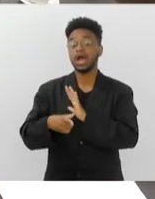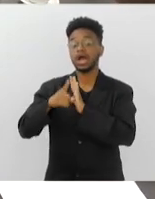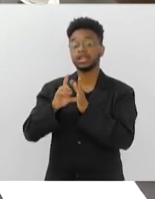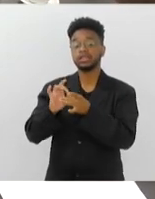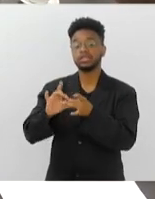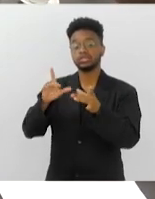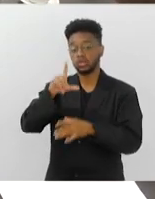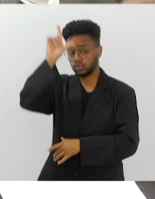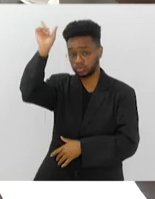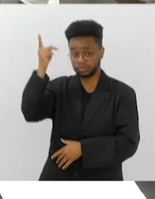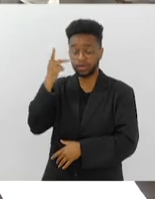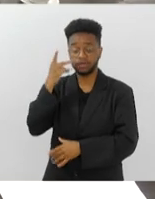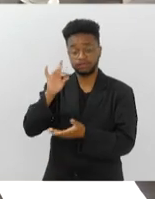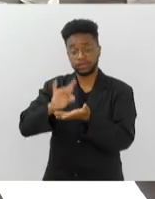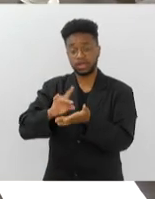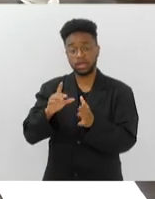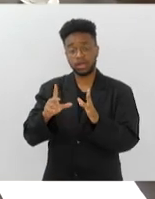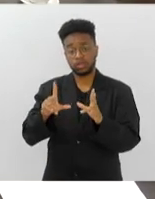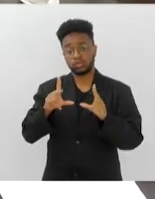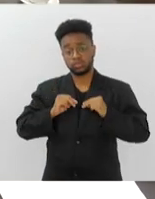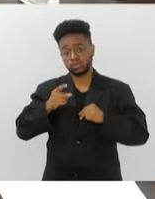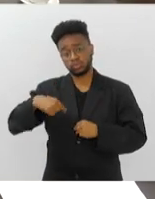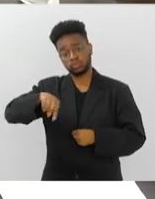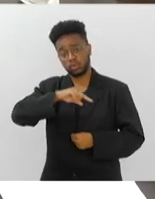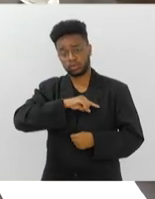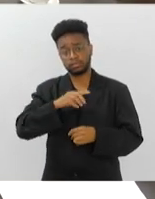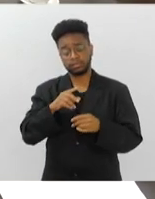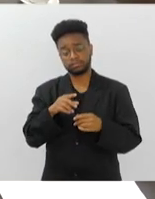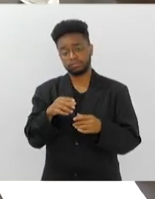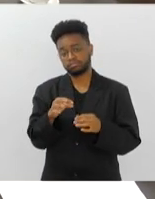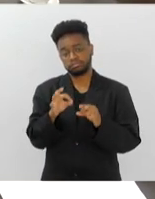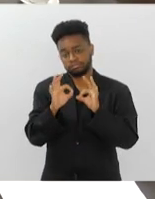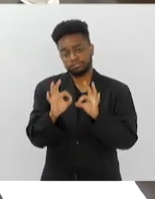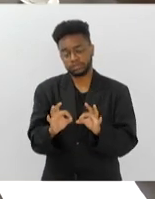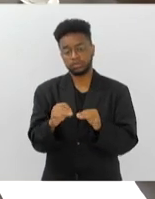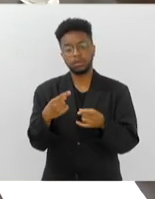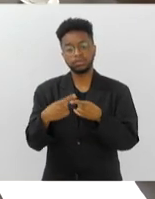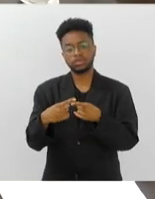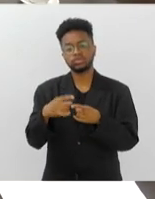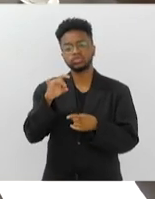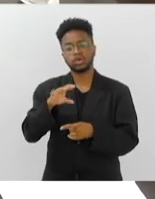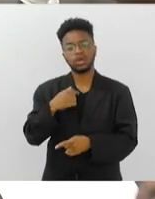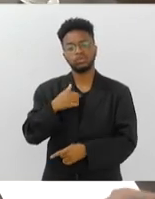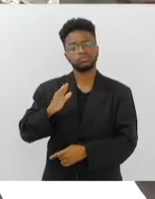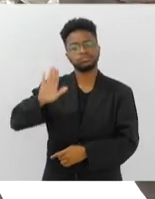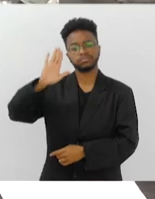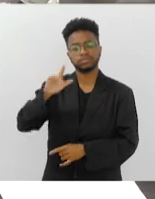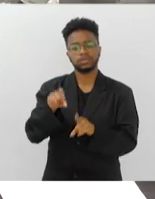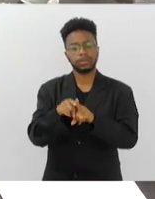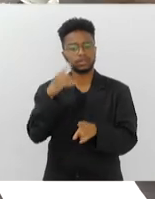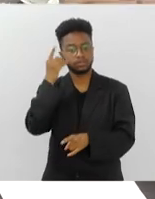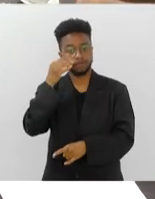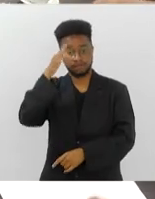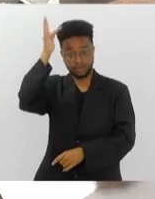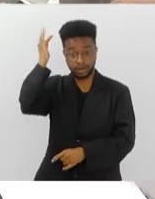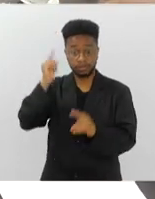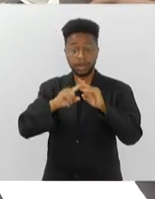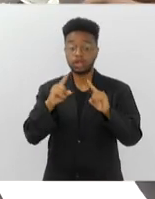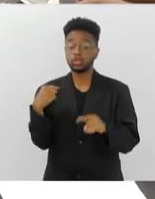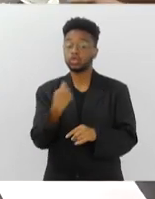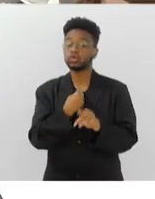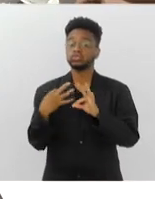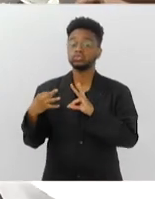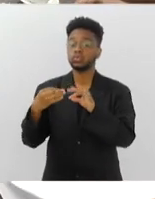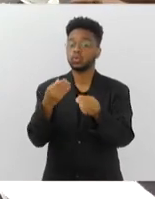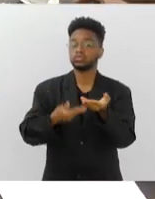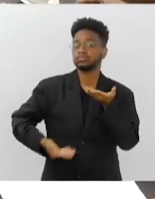mérito é de todos nós, porque não obstante eu estar numa candidatura diretamente, deputado Fred também, mas todos nós estávamos